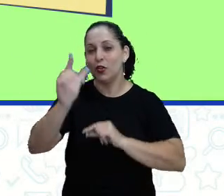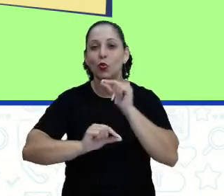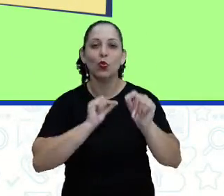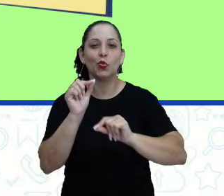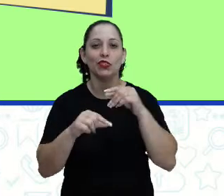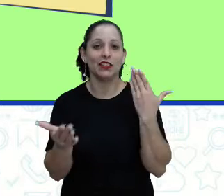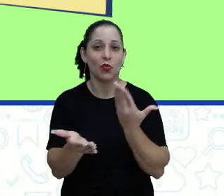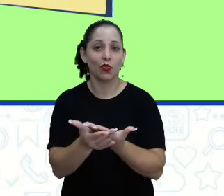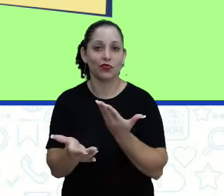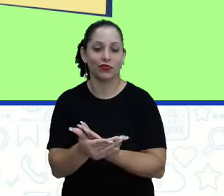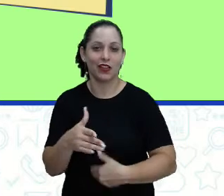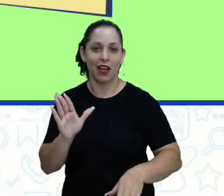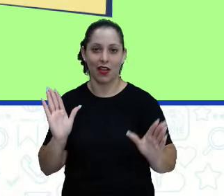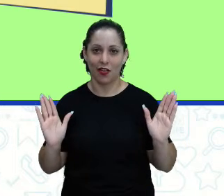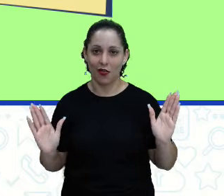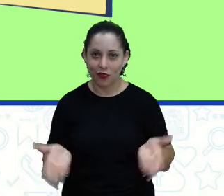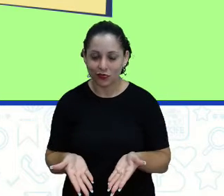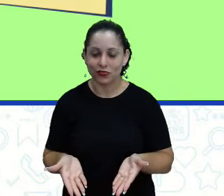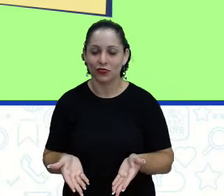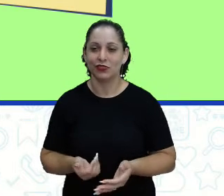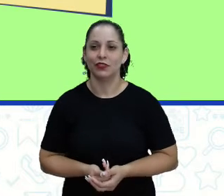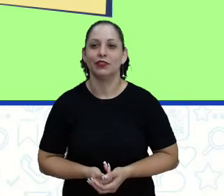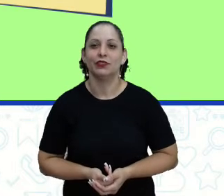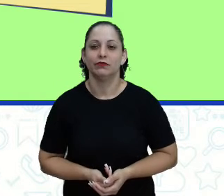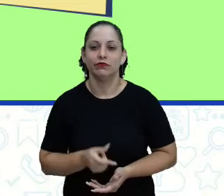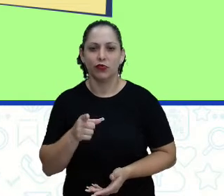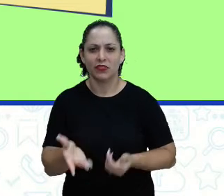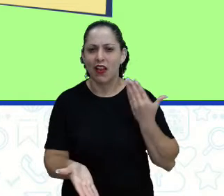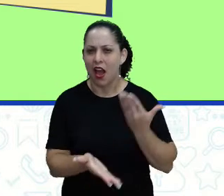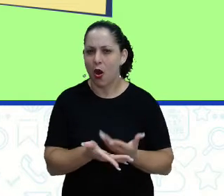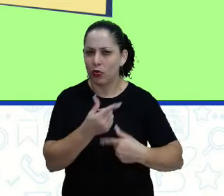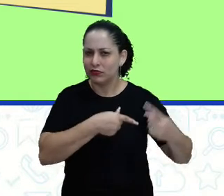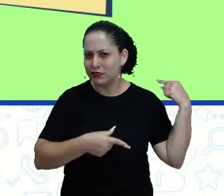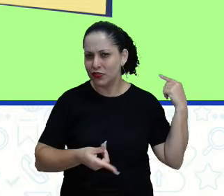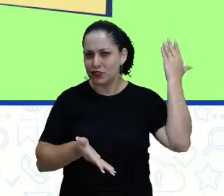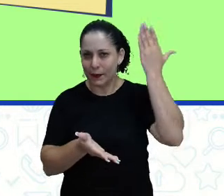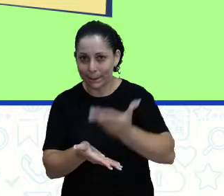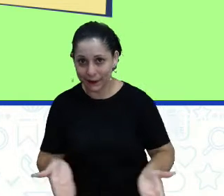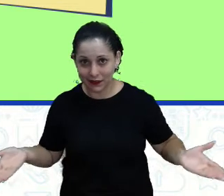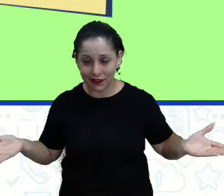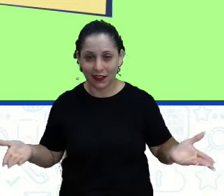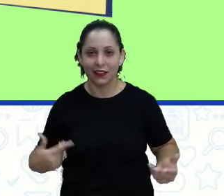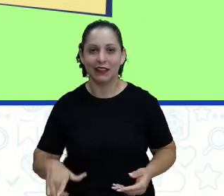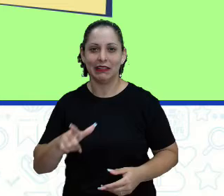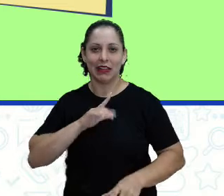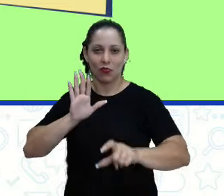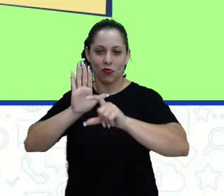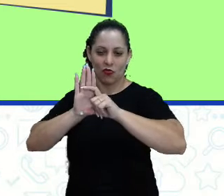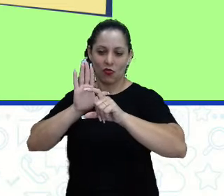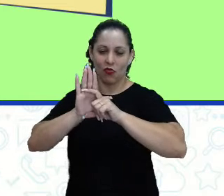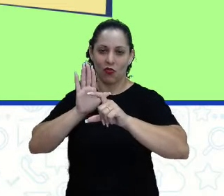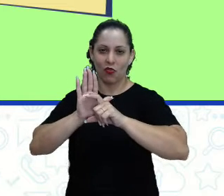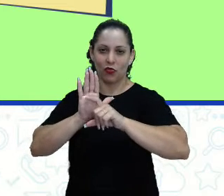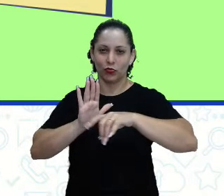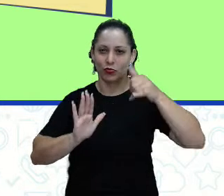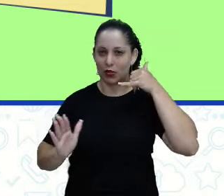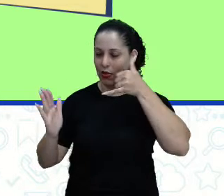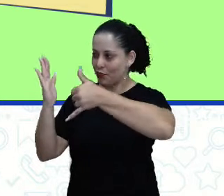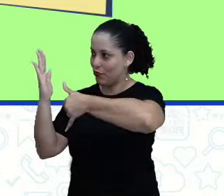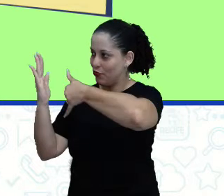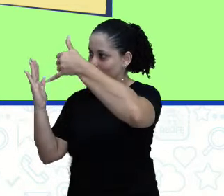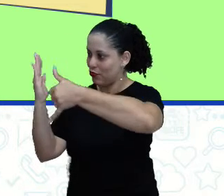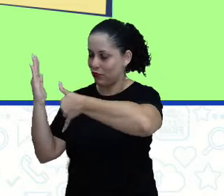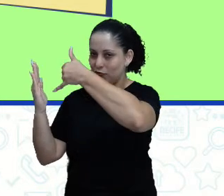falar hoje. Então, se você perdeu a aula anterior, tem aí um QR Code para que você possa